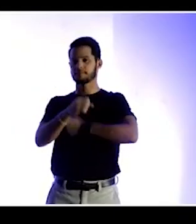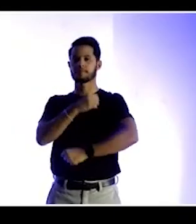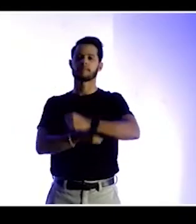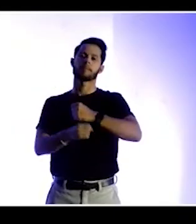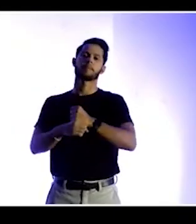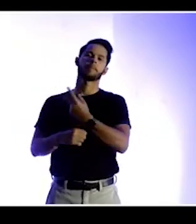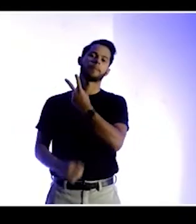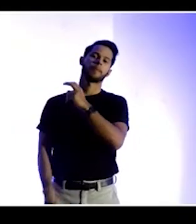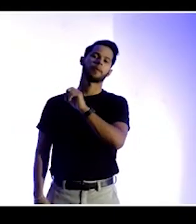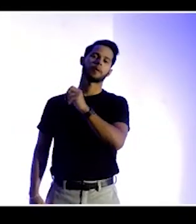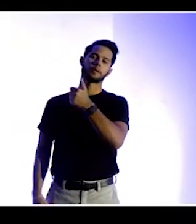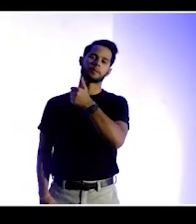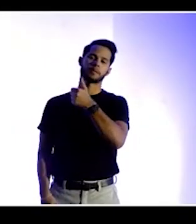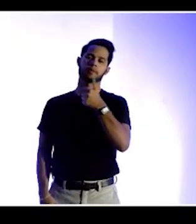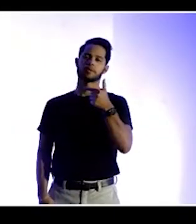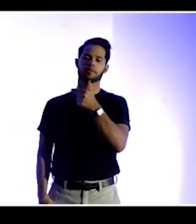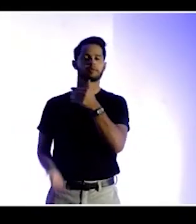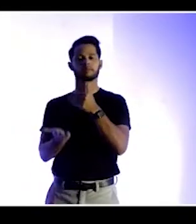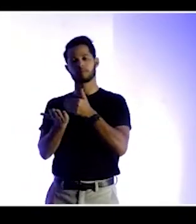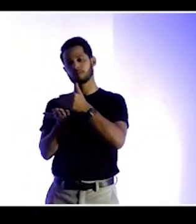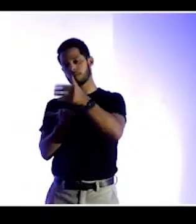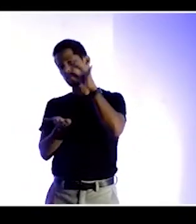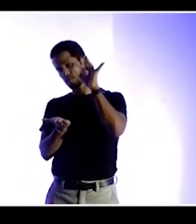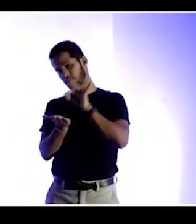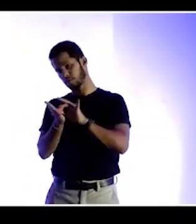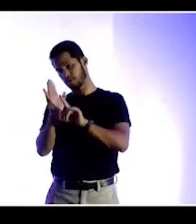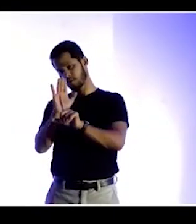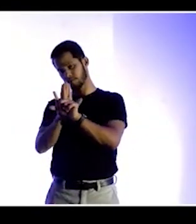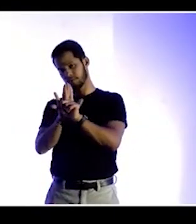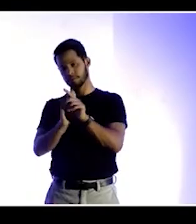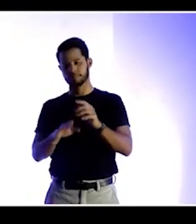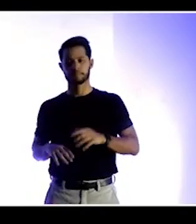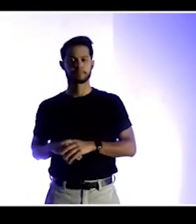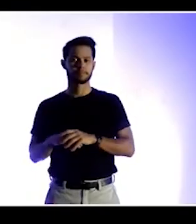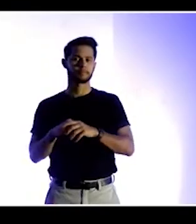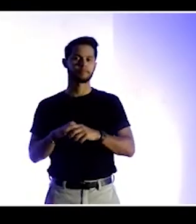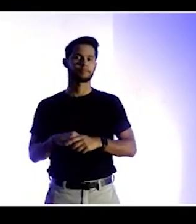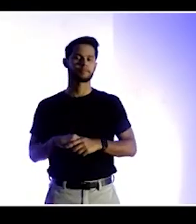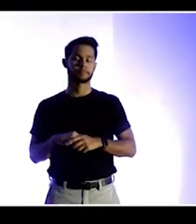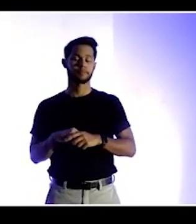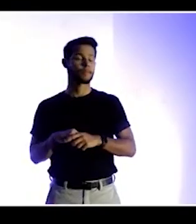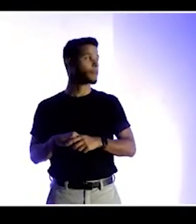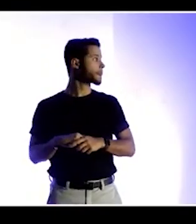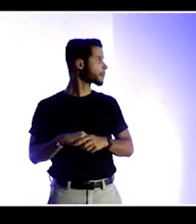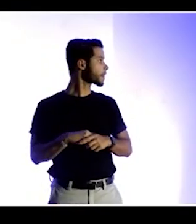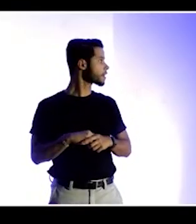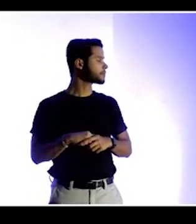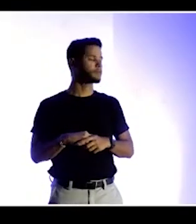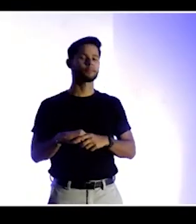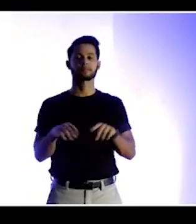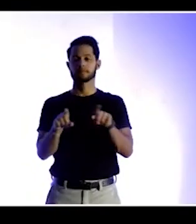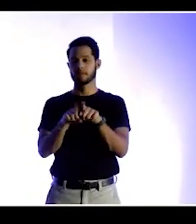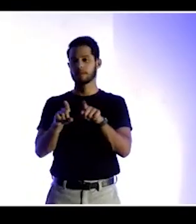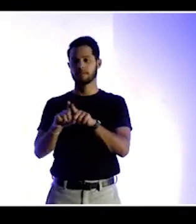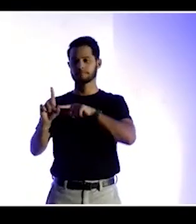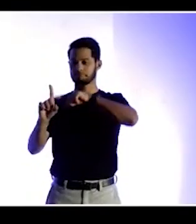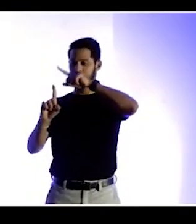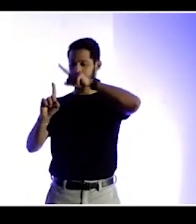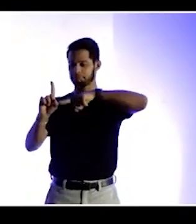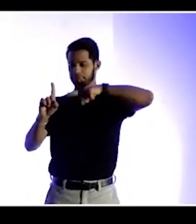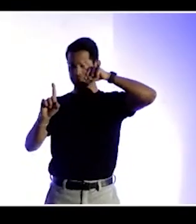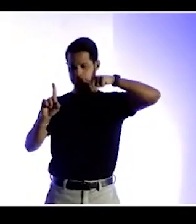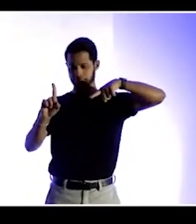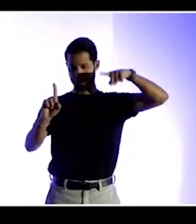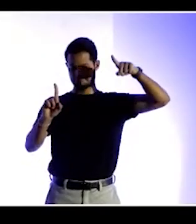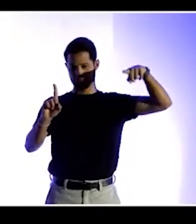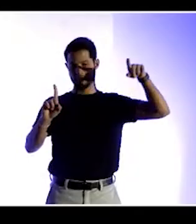2012. Isso aqui é uma curva que, na esquerda, se lê essas barras azuis, e é, de novo, o mesmo crescimento exponencial da